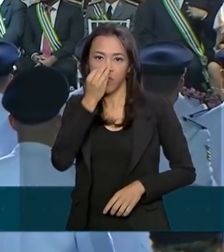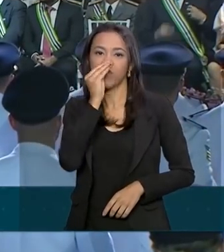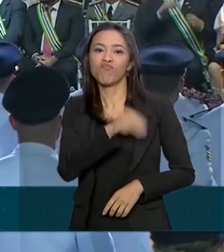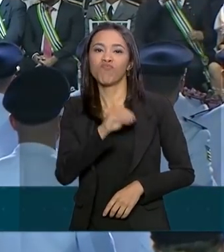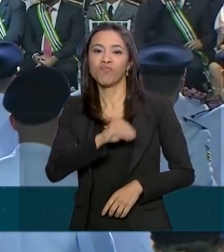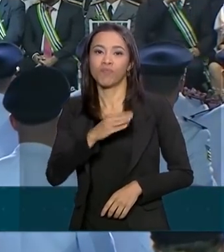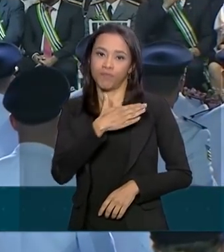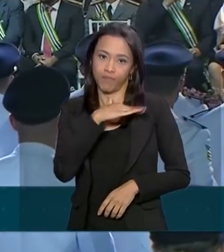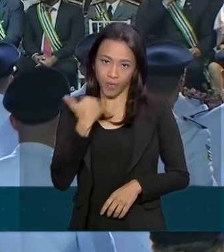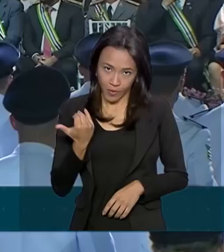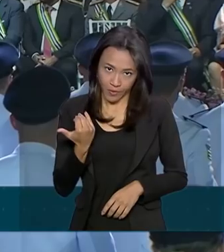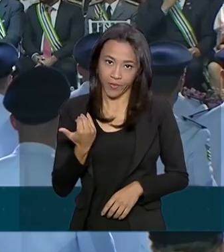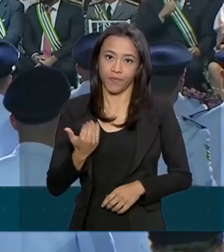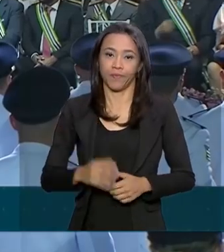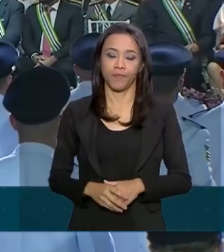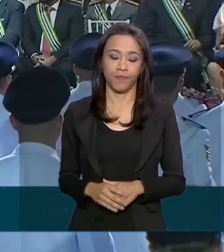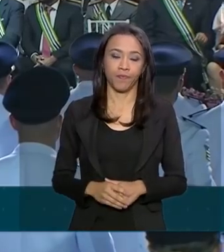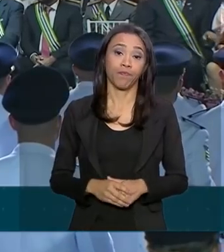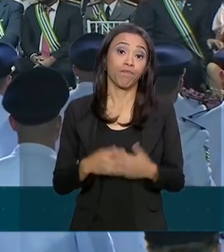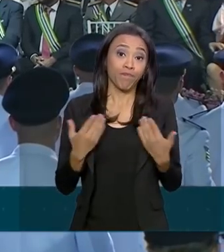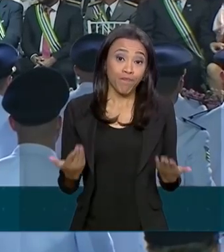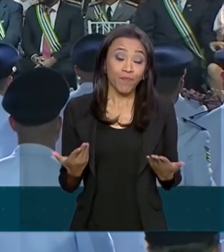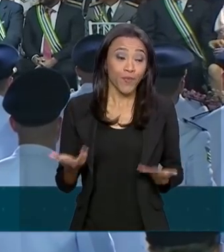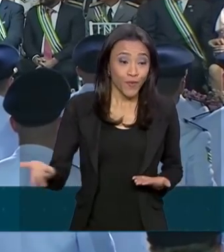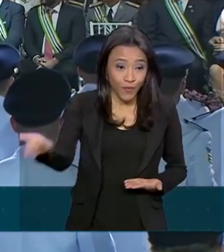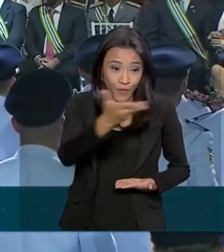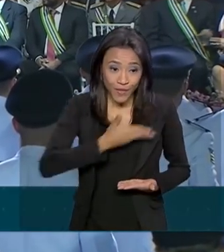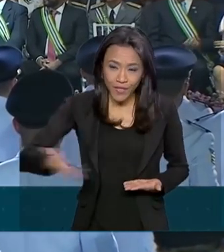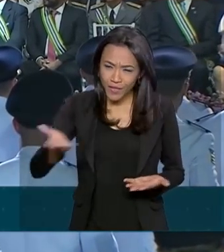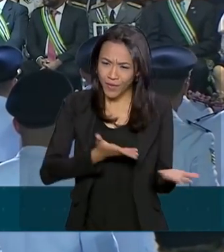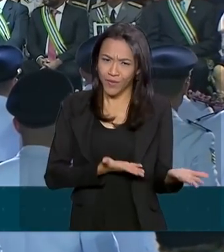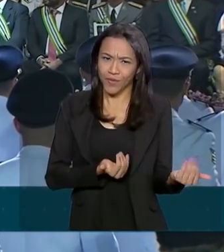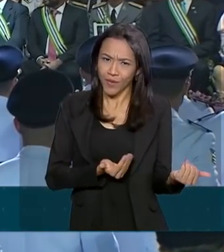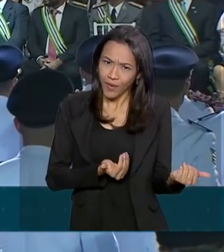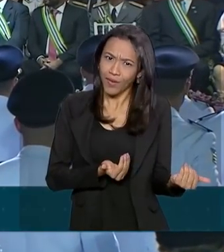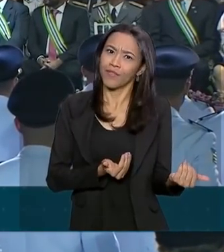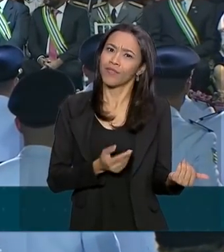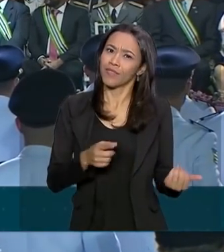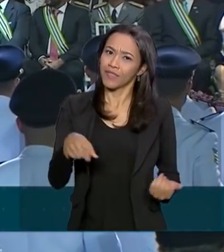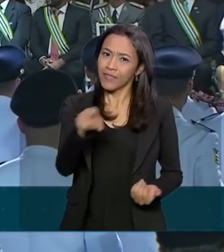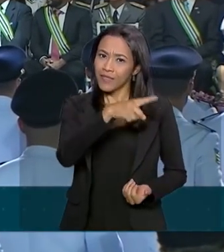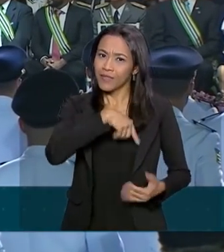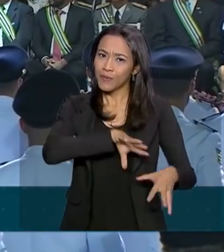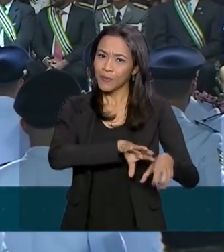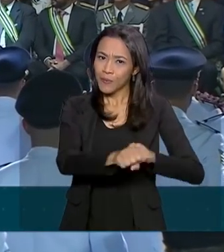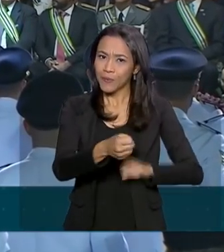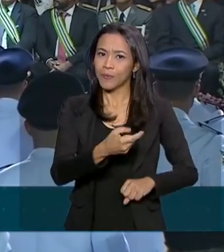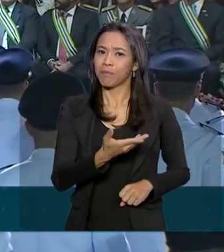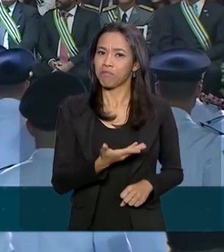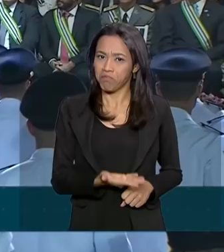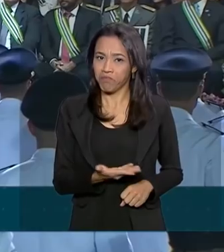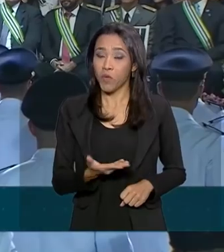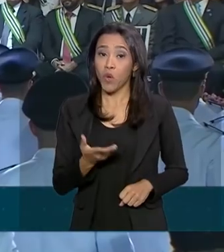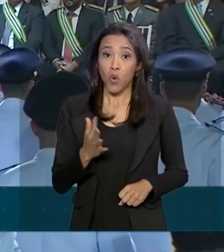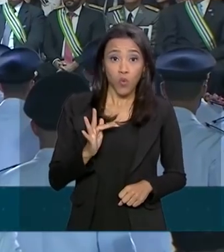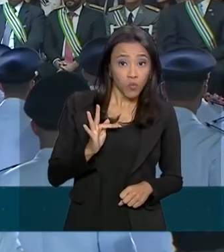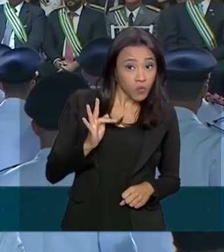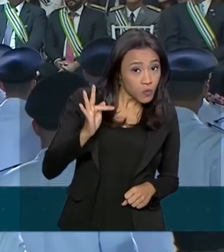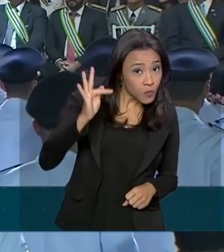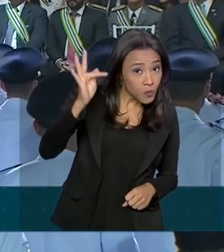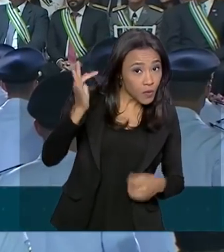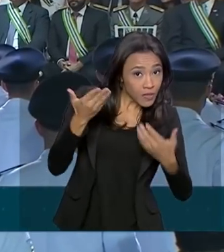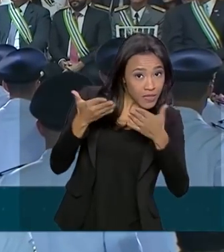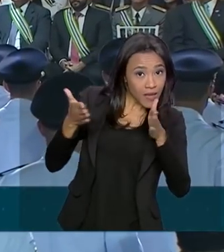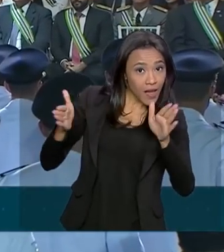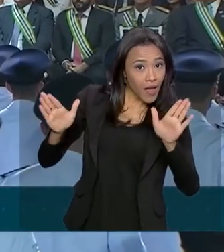morte. Meus jovens aspirantes, O futuro se abre na frente de